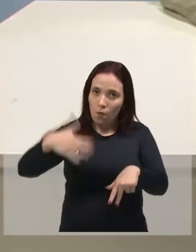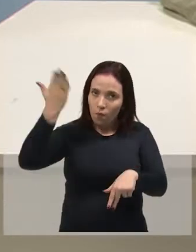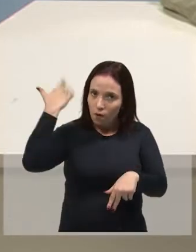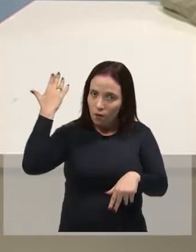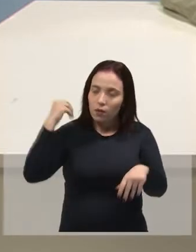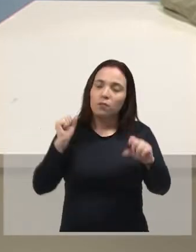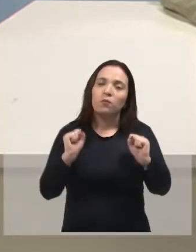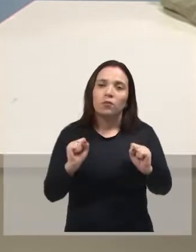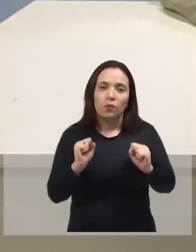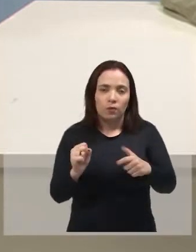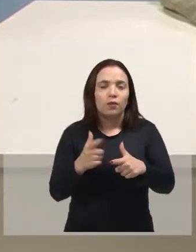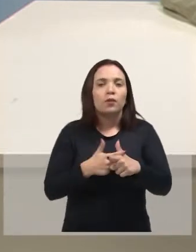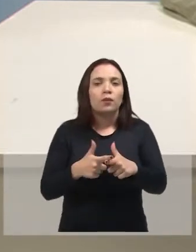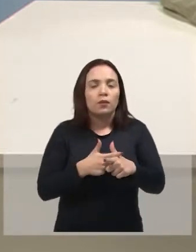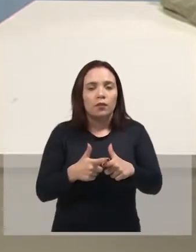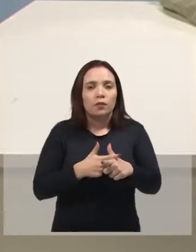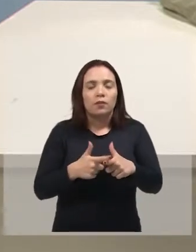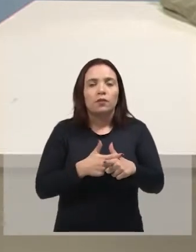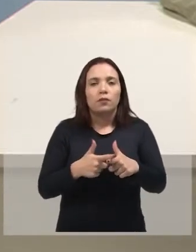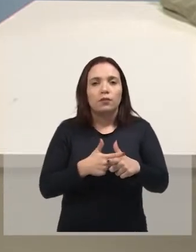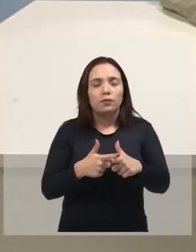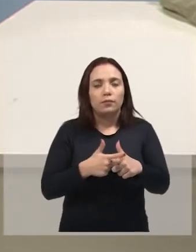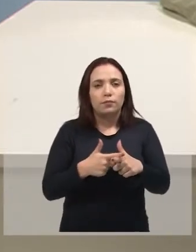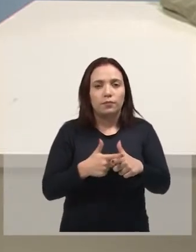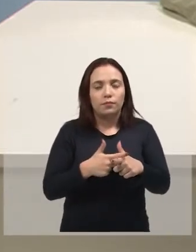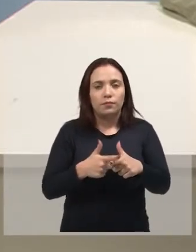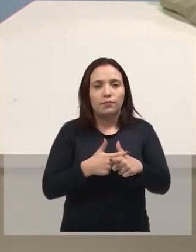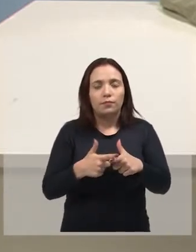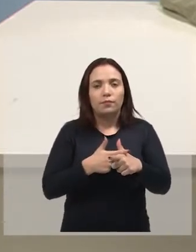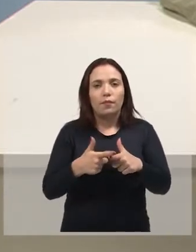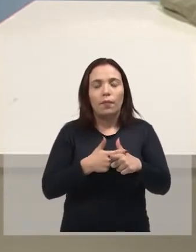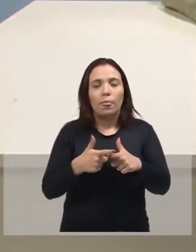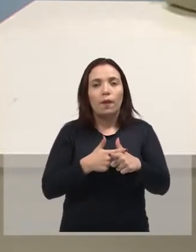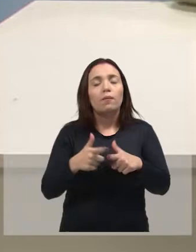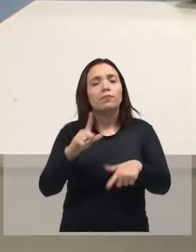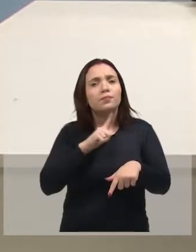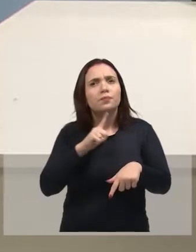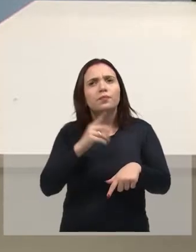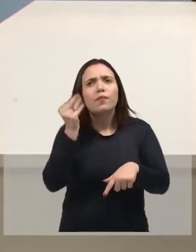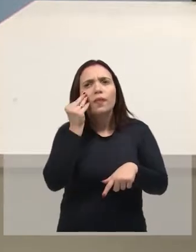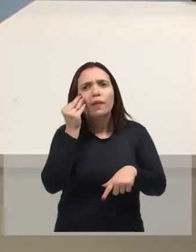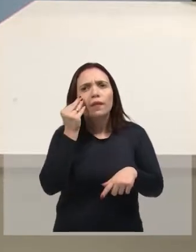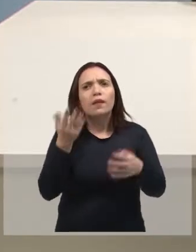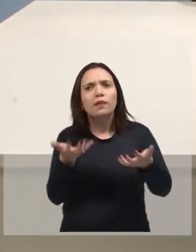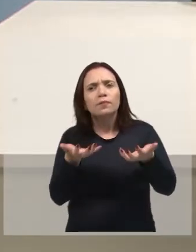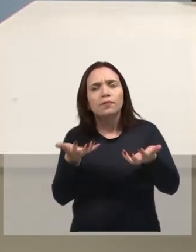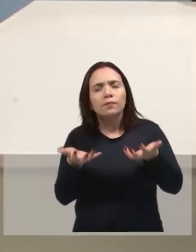uma grande possibilidade. A história conta o presente. Ele está tentando, de alguma maneira,